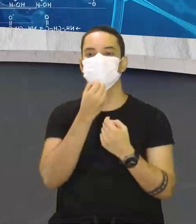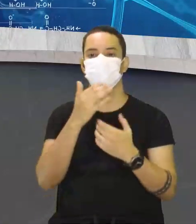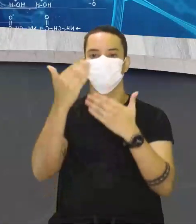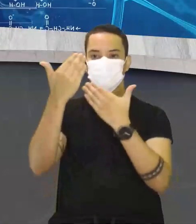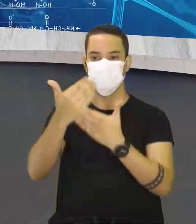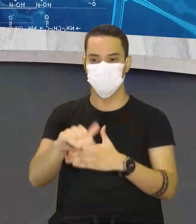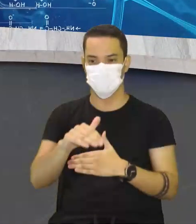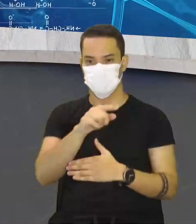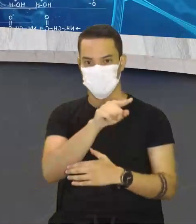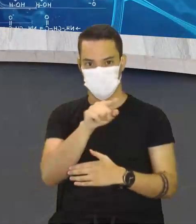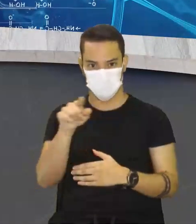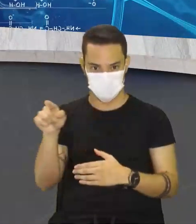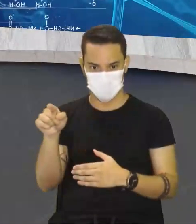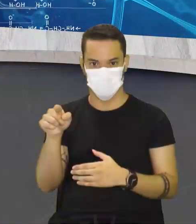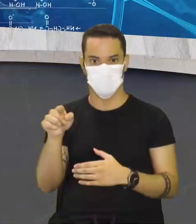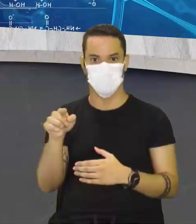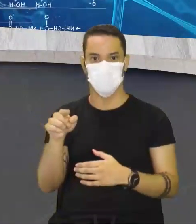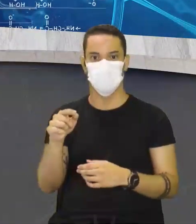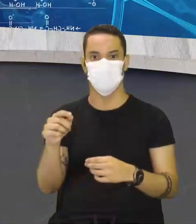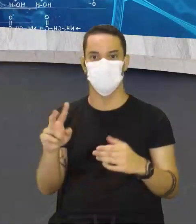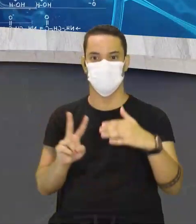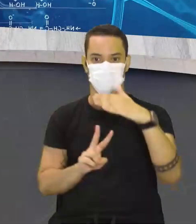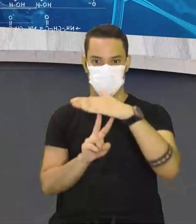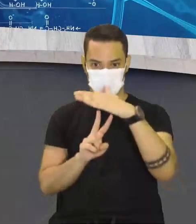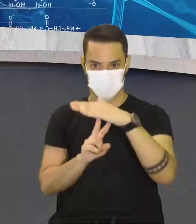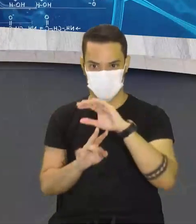avaliação para essa prova da